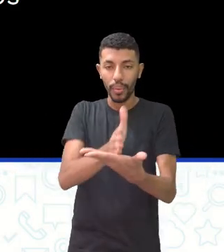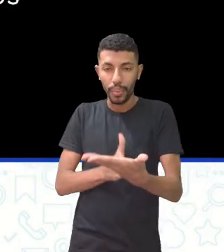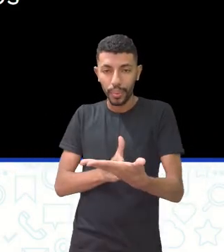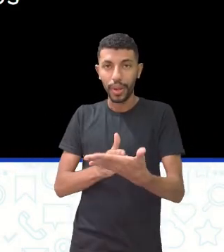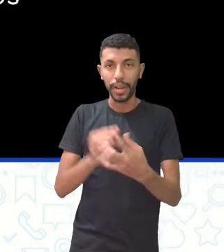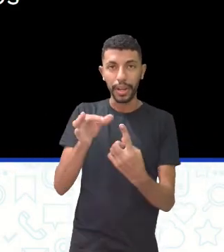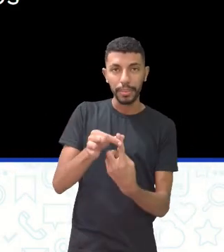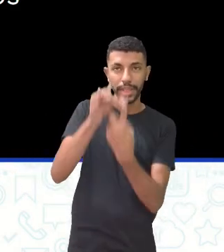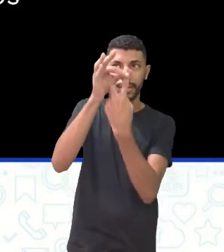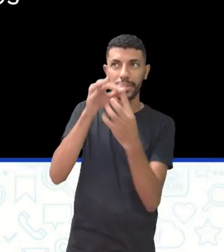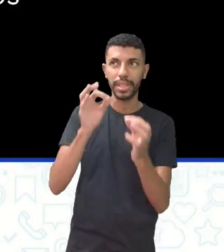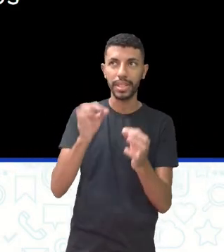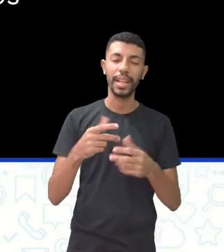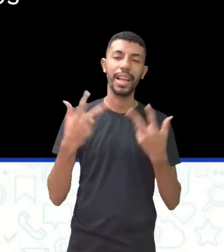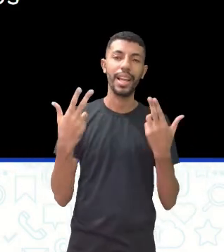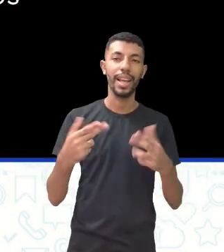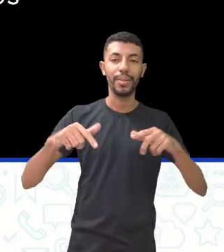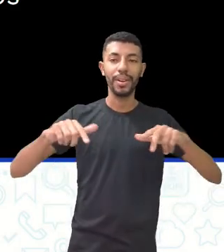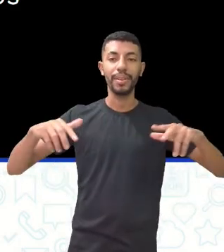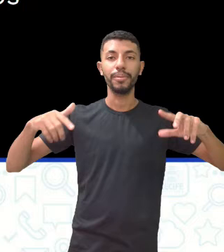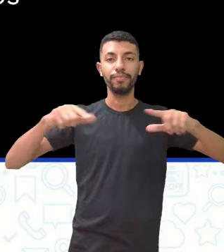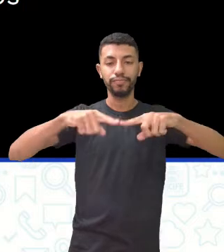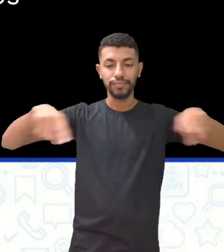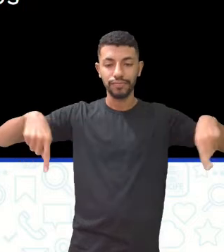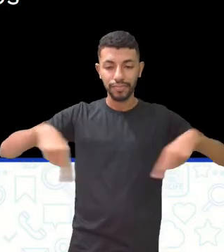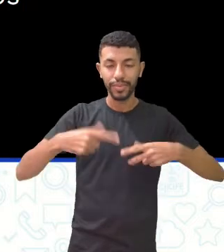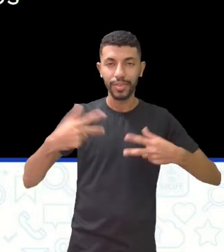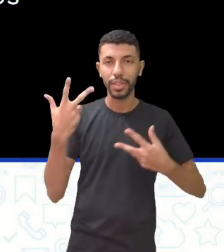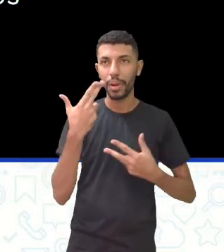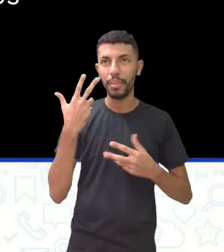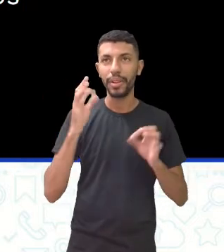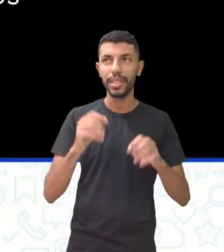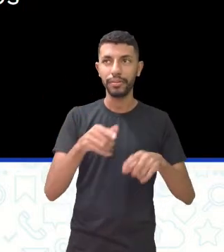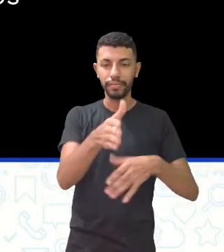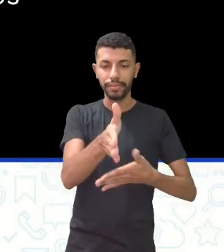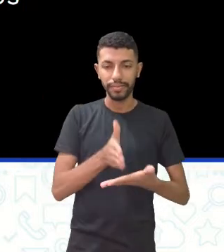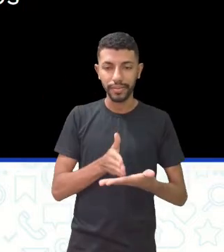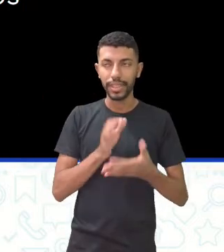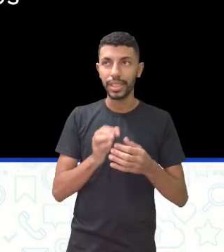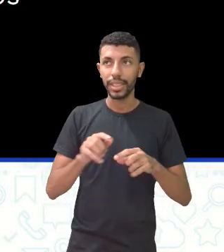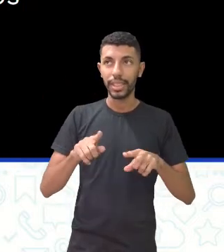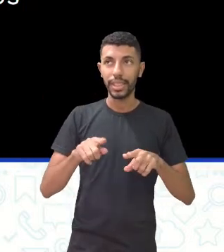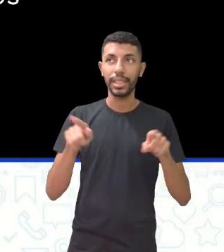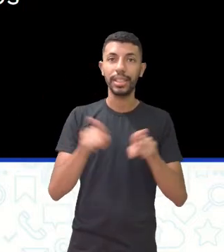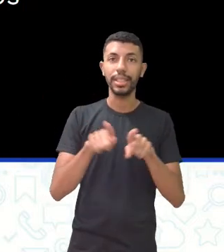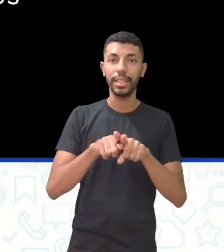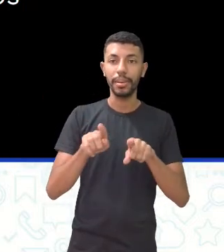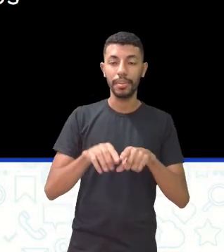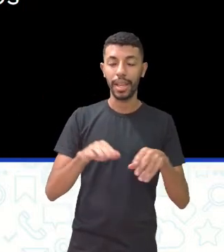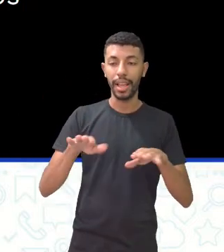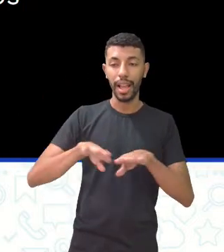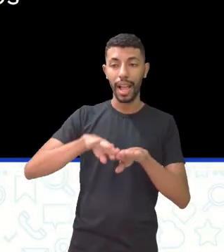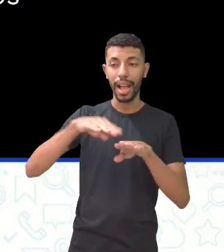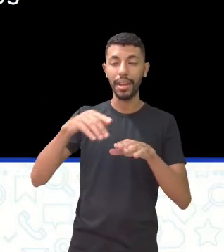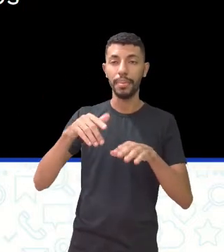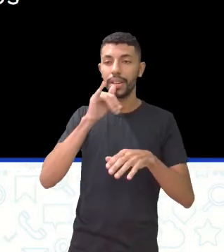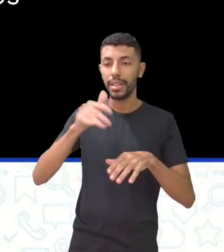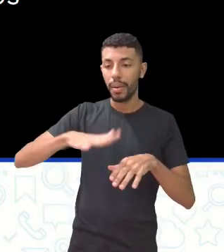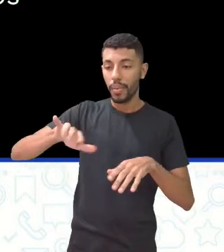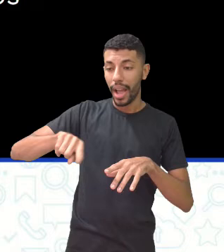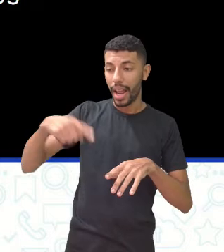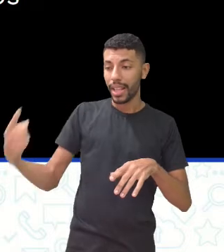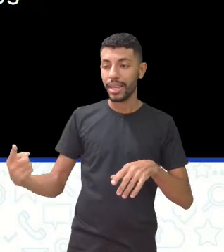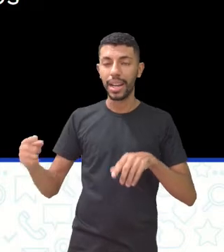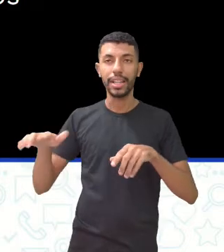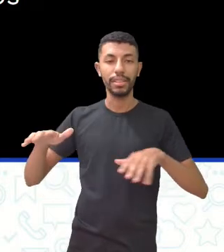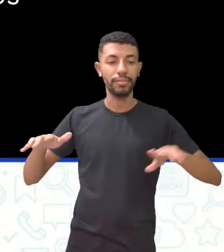né? Da quadra comum, na quadra de futsal, handebol. Geralmente a gente usa aquela linha. E atrás da área de cada time fica uma área